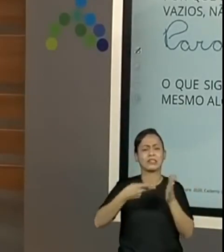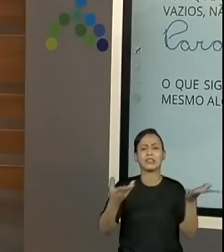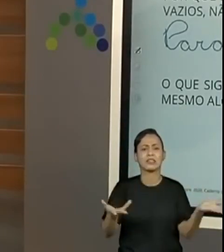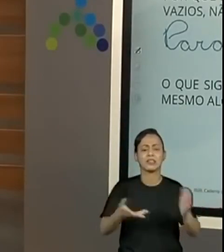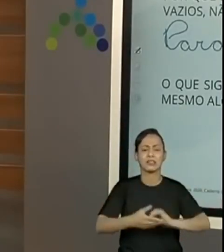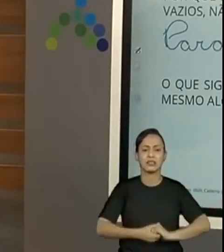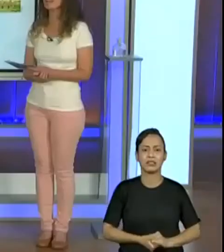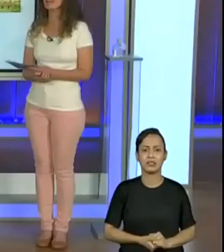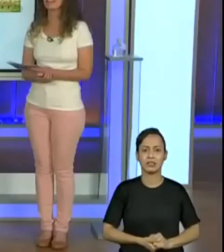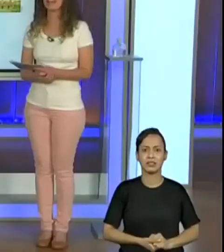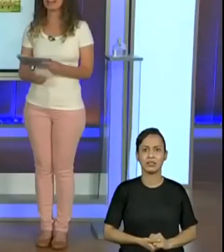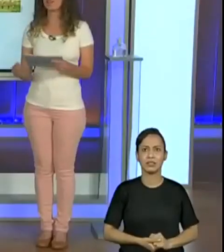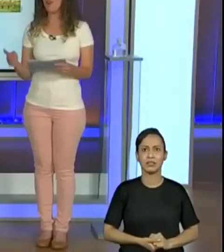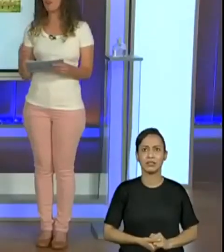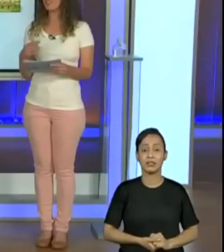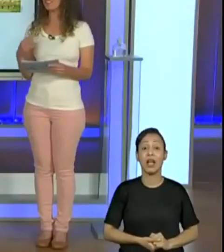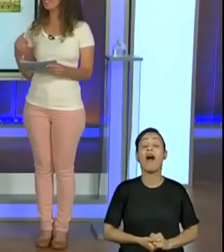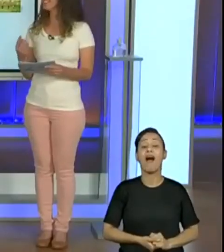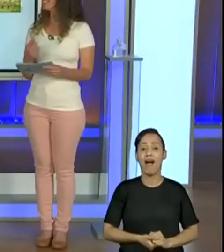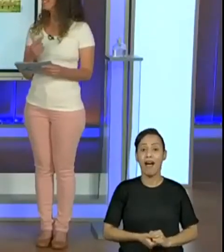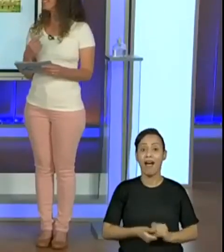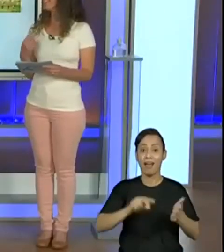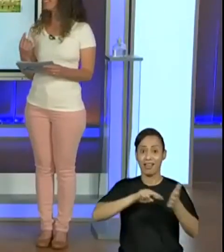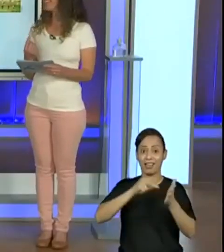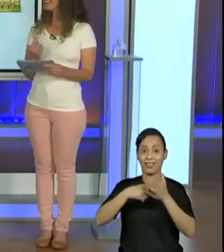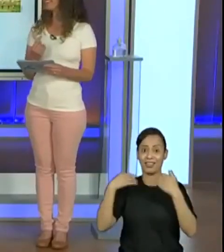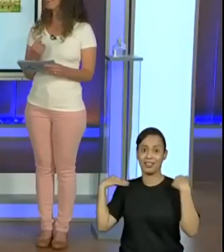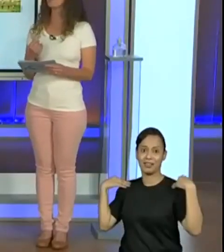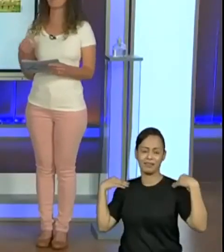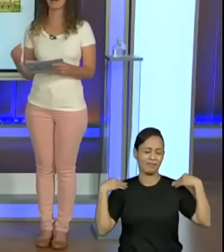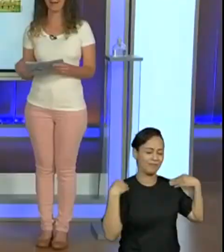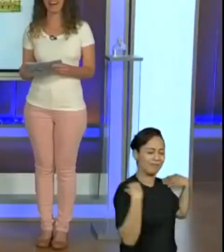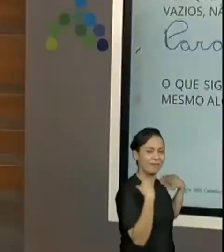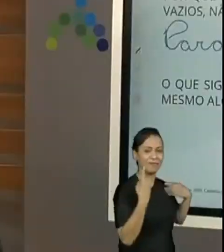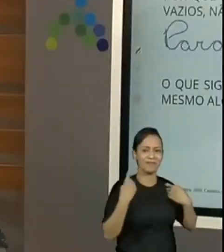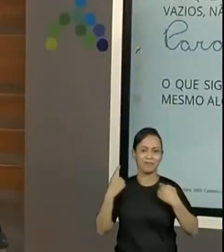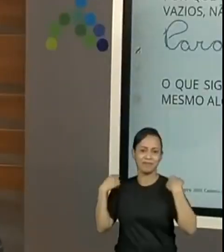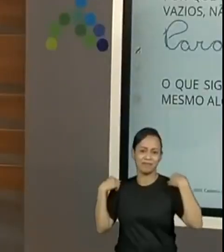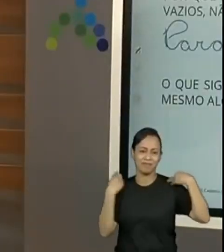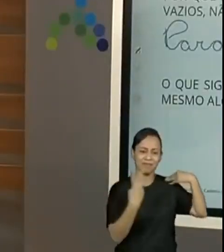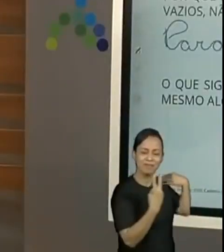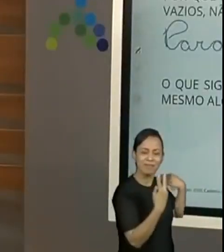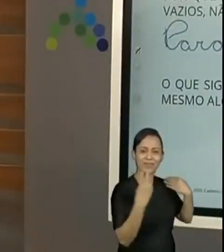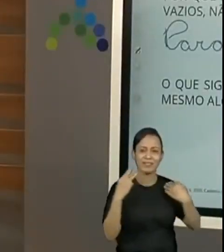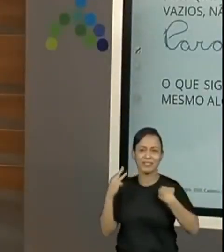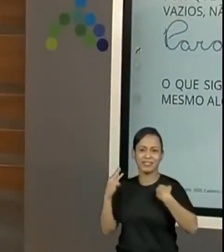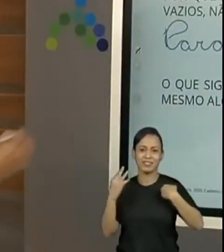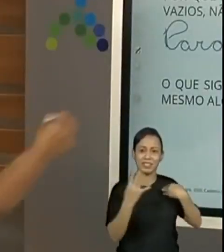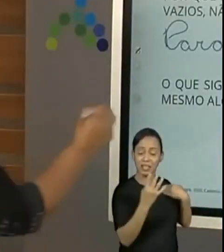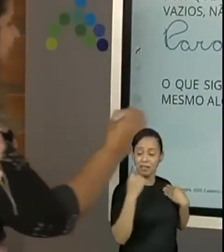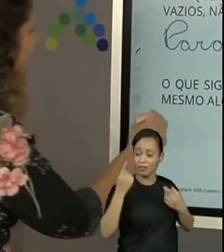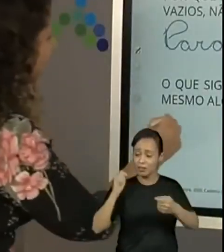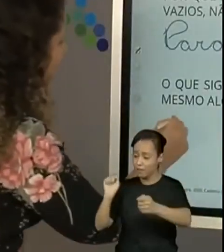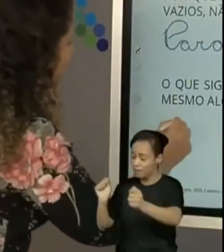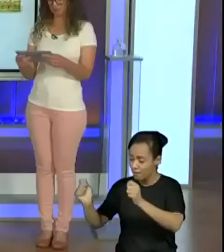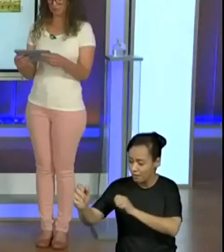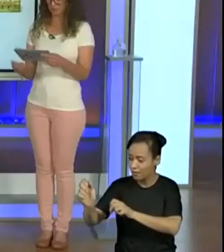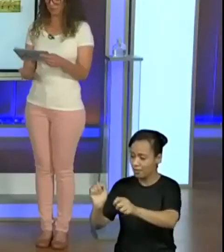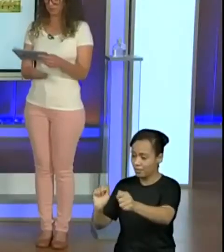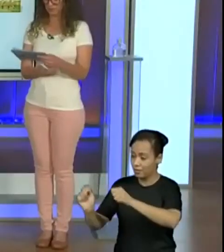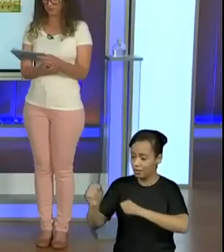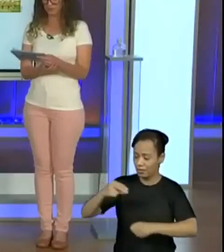mesmo. É dar a volta nele mesmo. Ah, girar em volta dele mesmo? Isso.